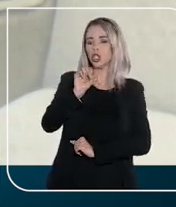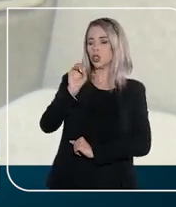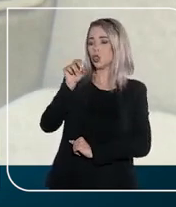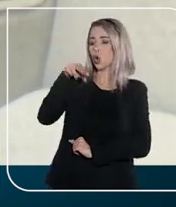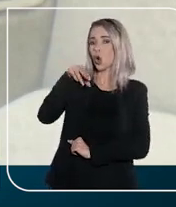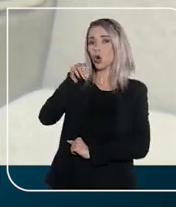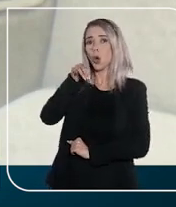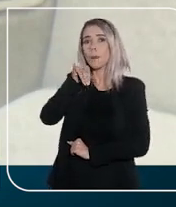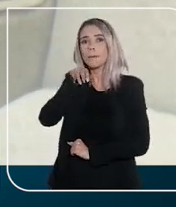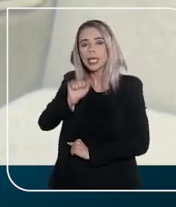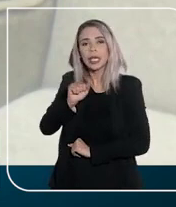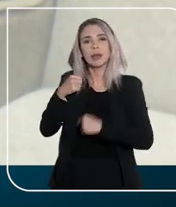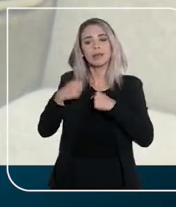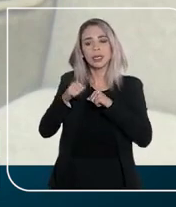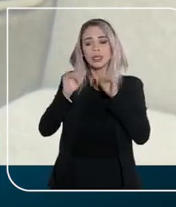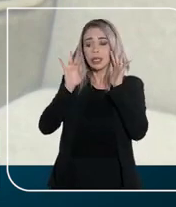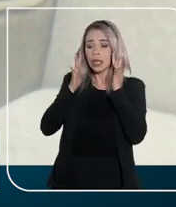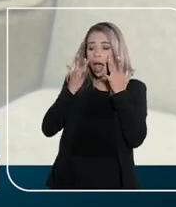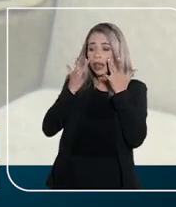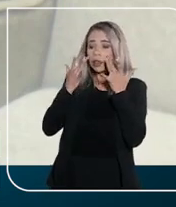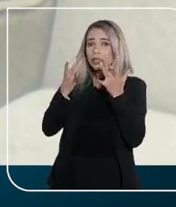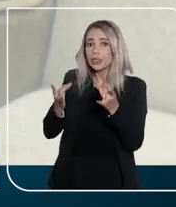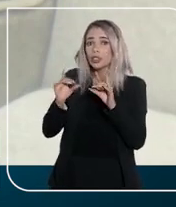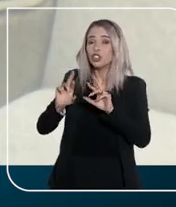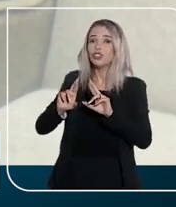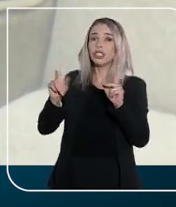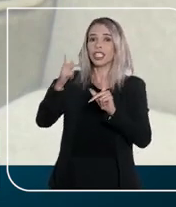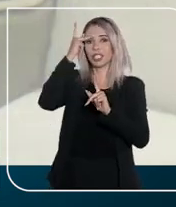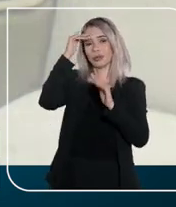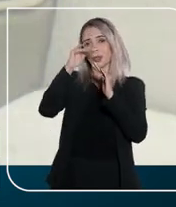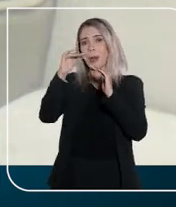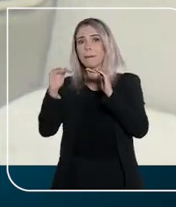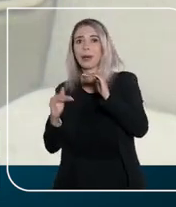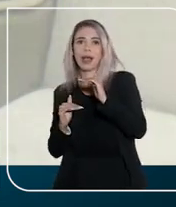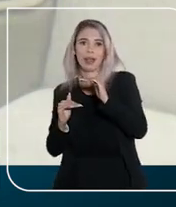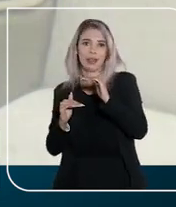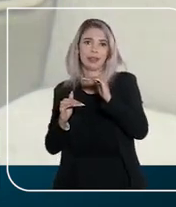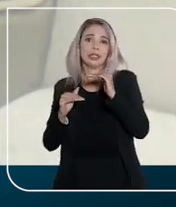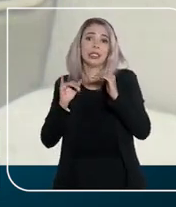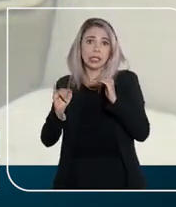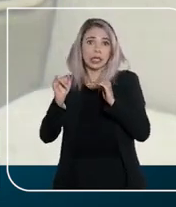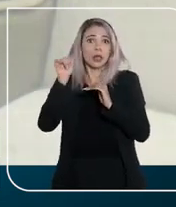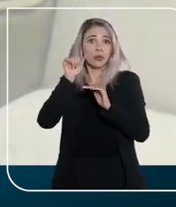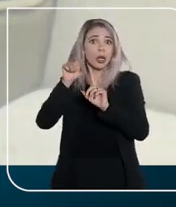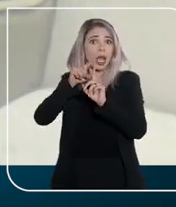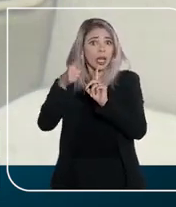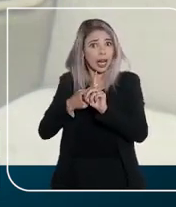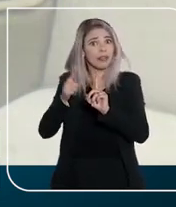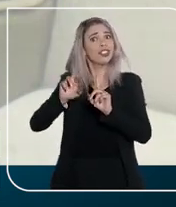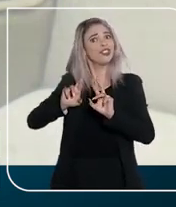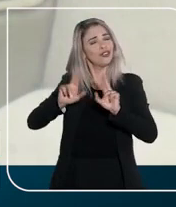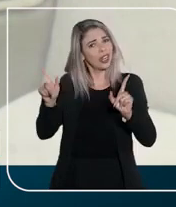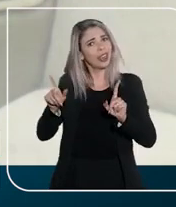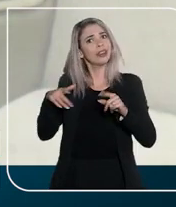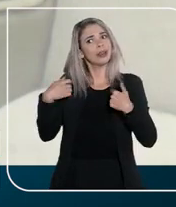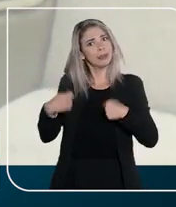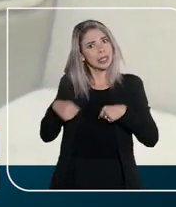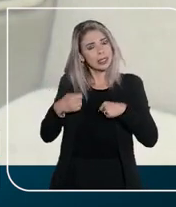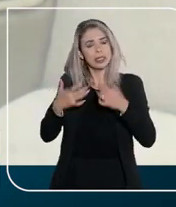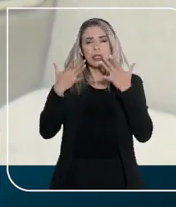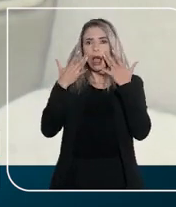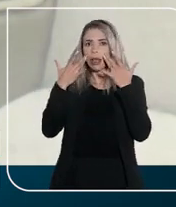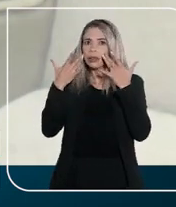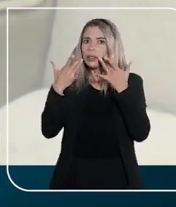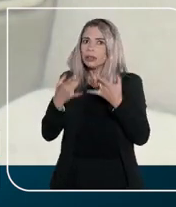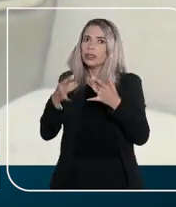tratamento diferenciado para os desiguais. Então, se essa pessoa tem uma condição diferenciada, e é uma condição que deve ser bastante